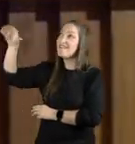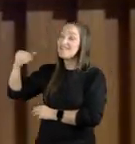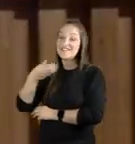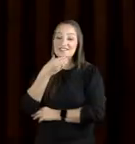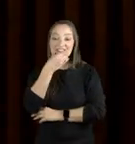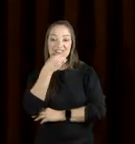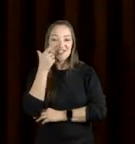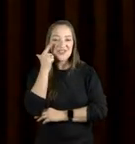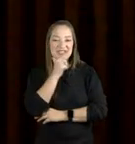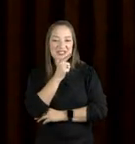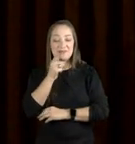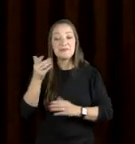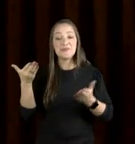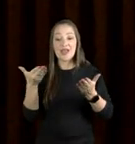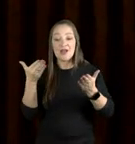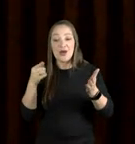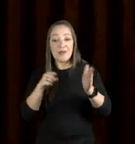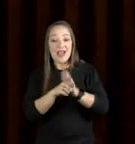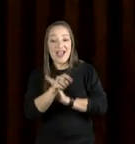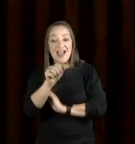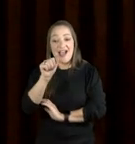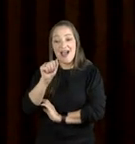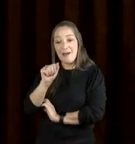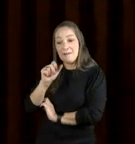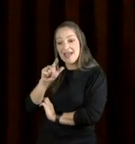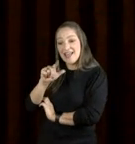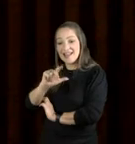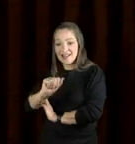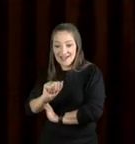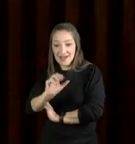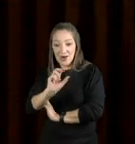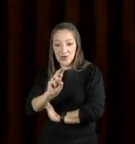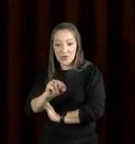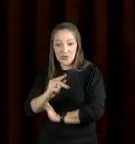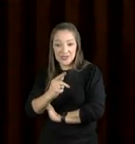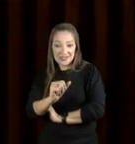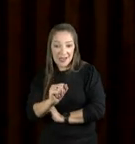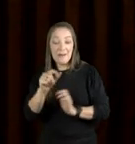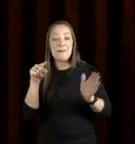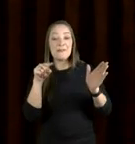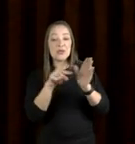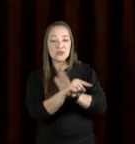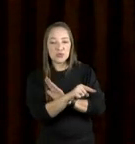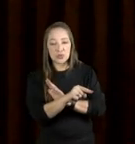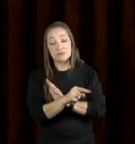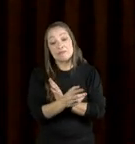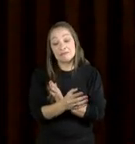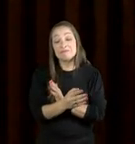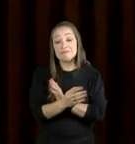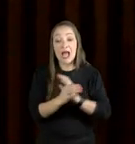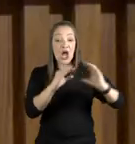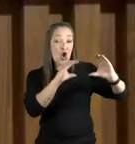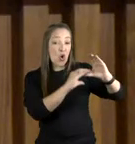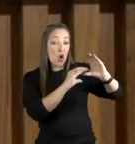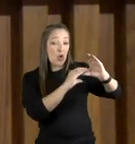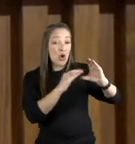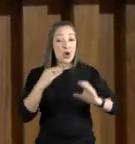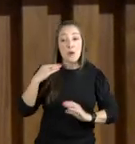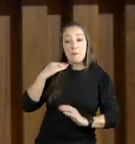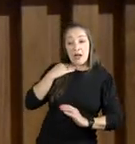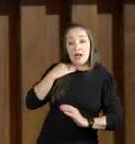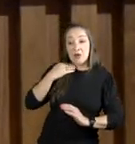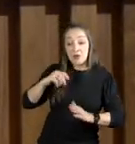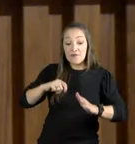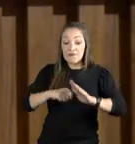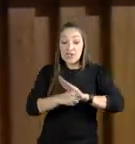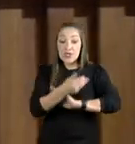pergunta da Amélia Cunha. Ela pergunta assim, corretora ou banco, qual é a melhor para investir? Olha,